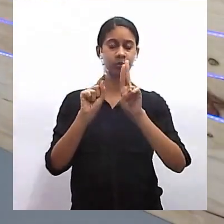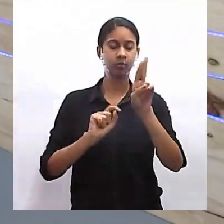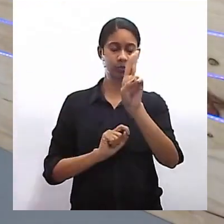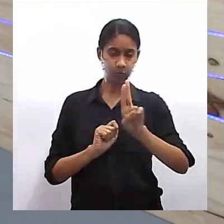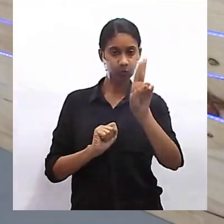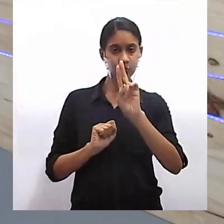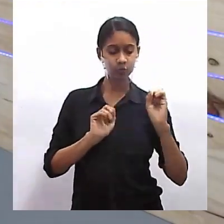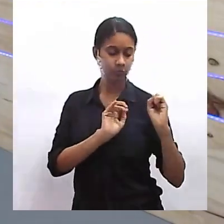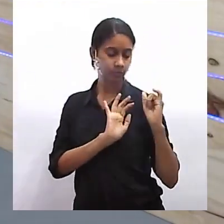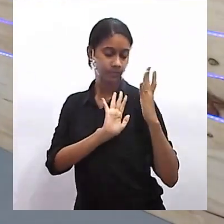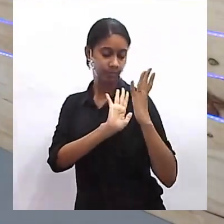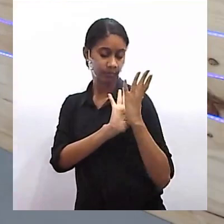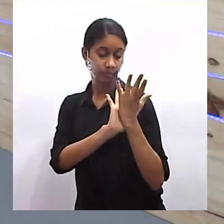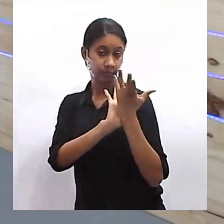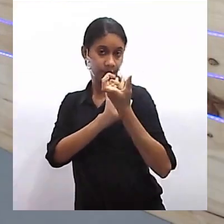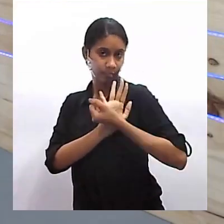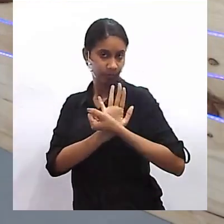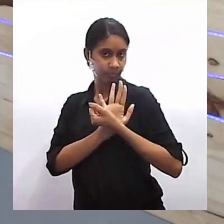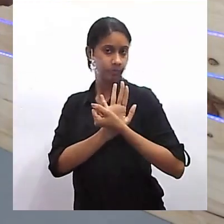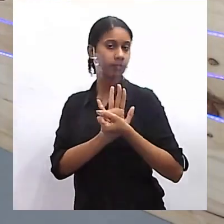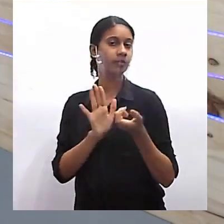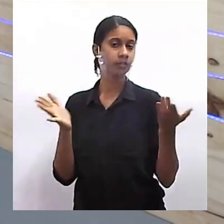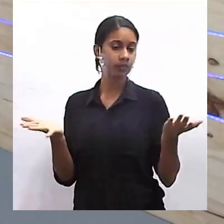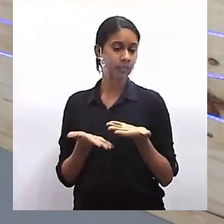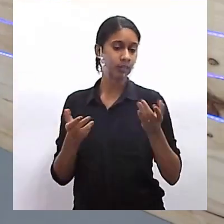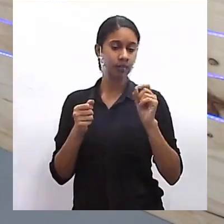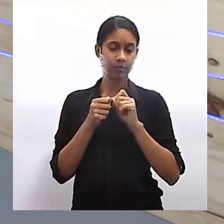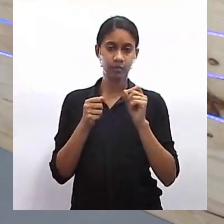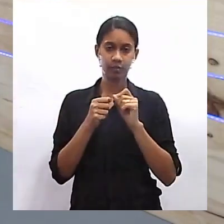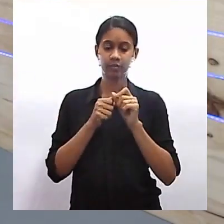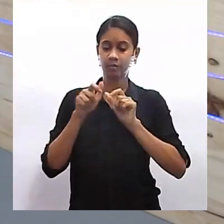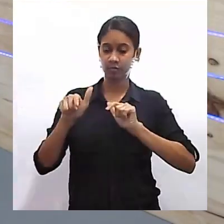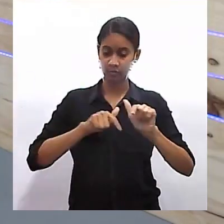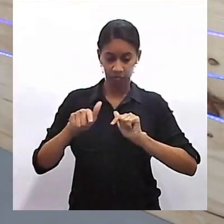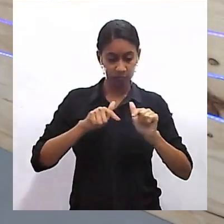dos serviços sendo realizados através da internet,